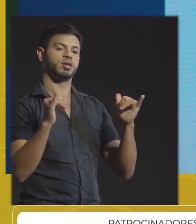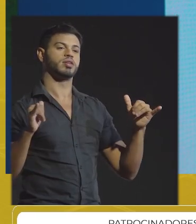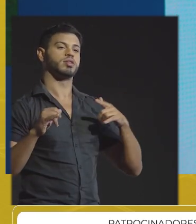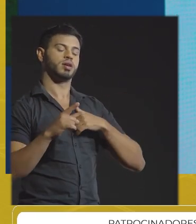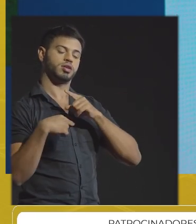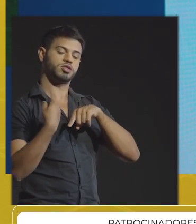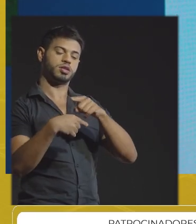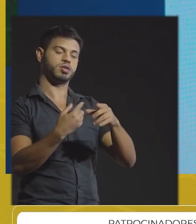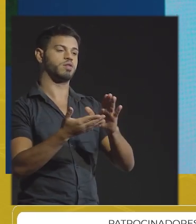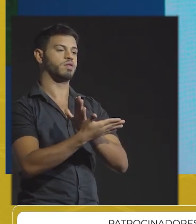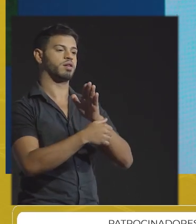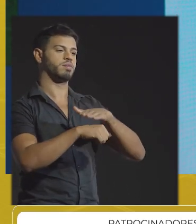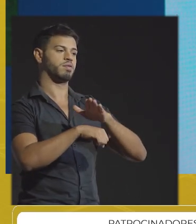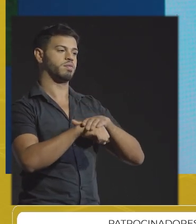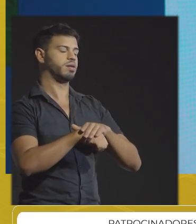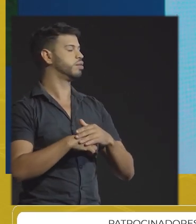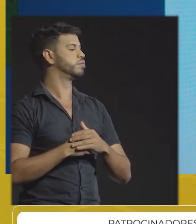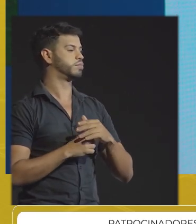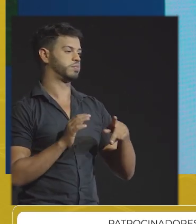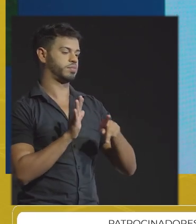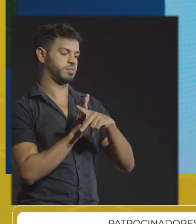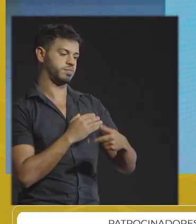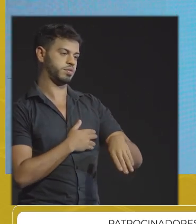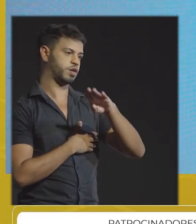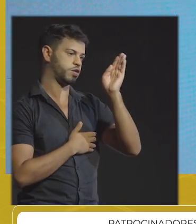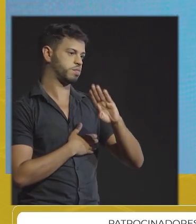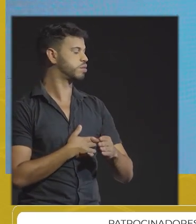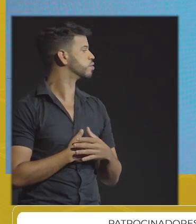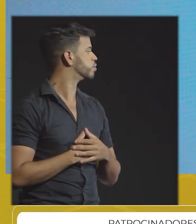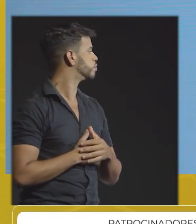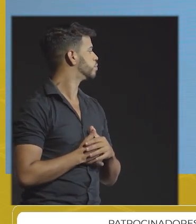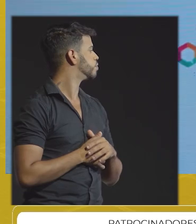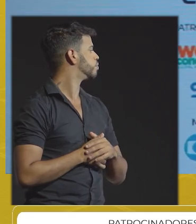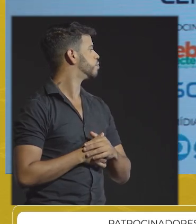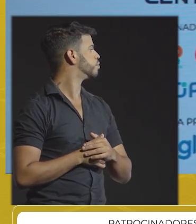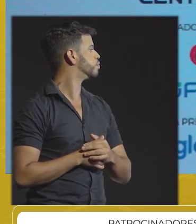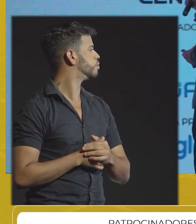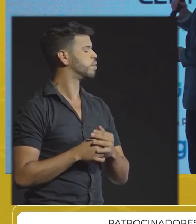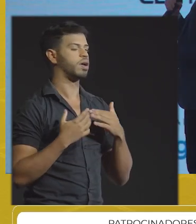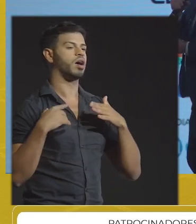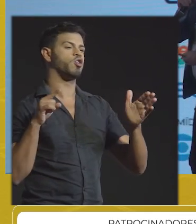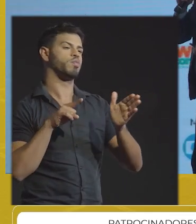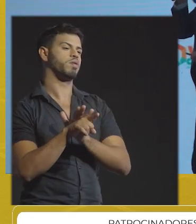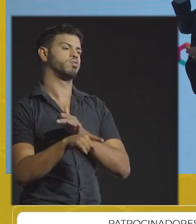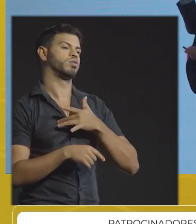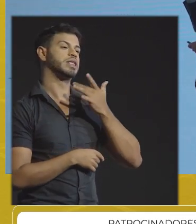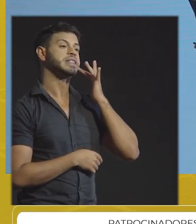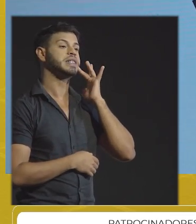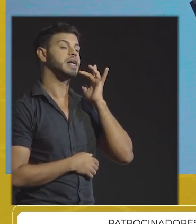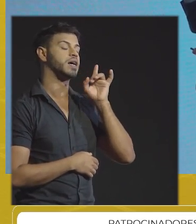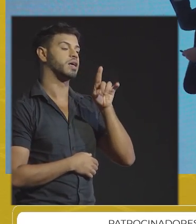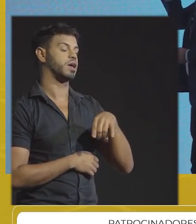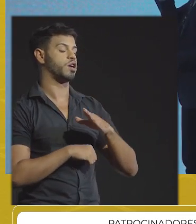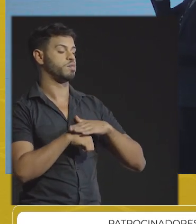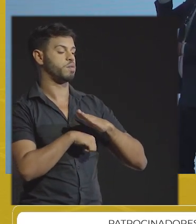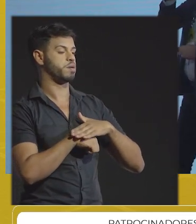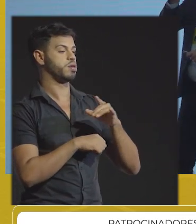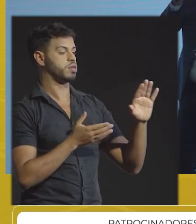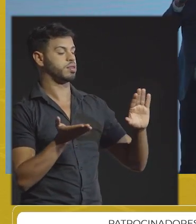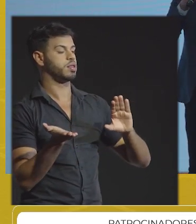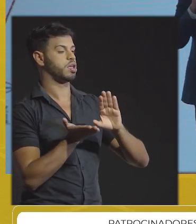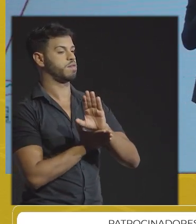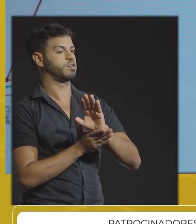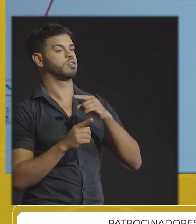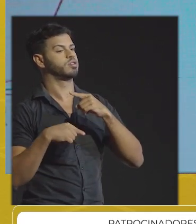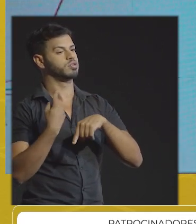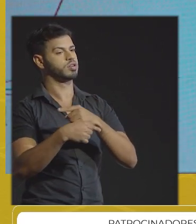geração em qualquer fábrica da forte leve no Brasil e aí eu pergunto pessoal Será que é o momento de investir em